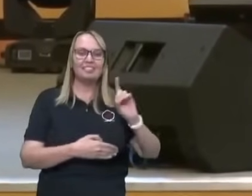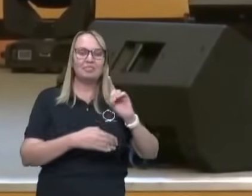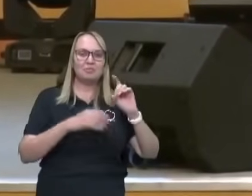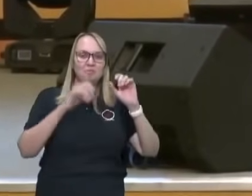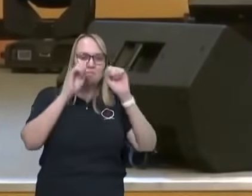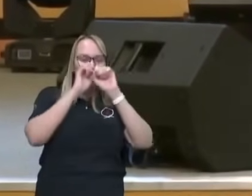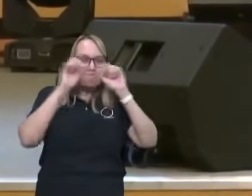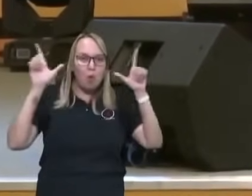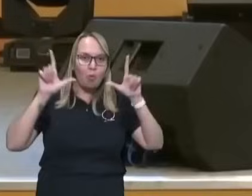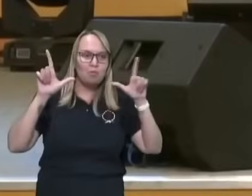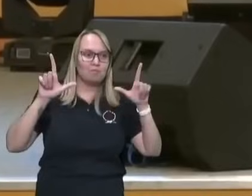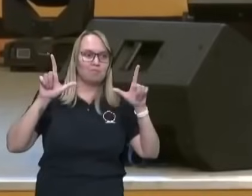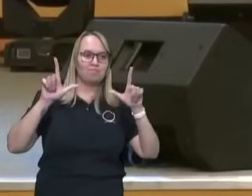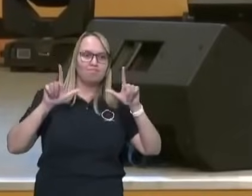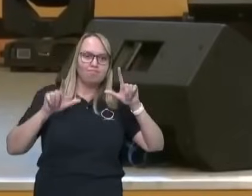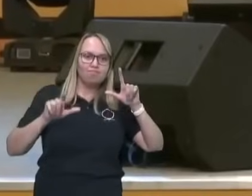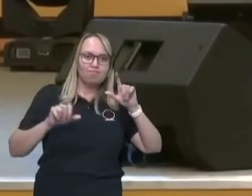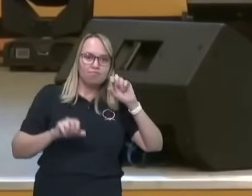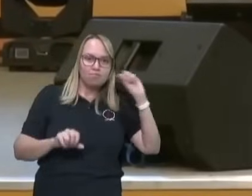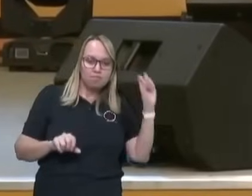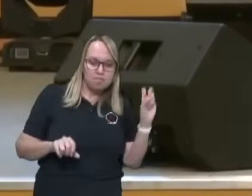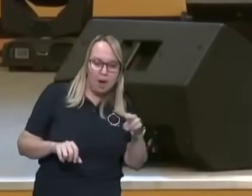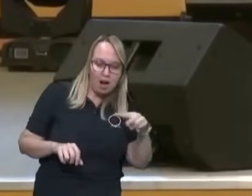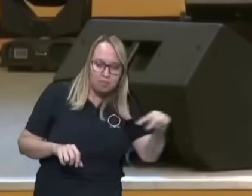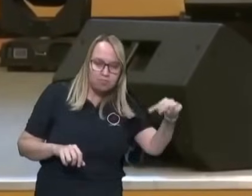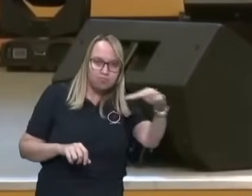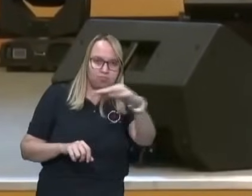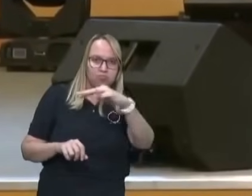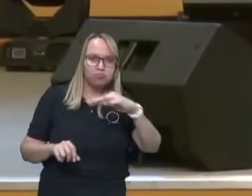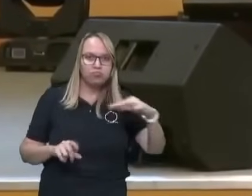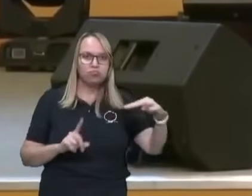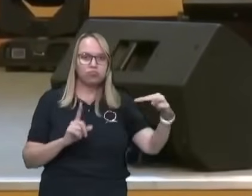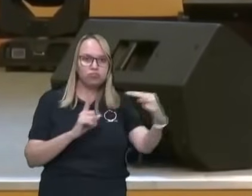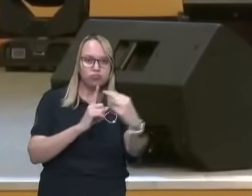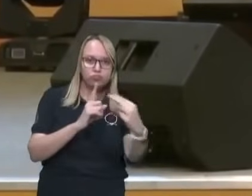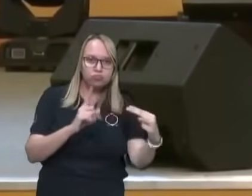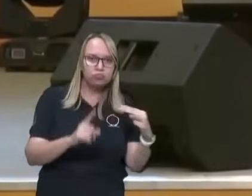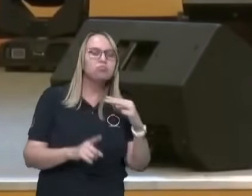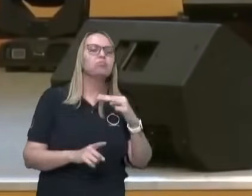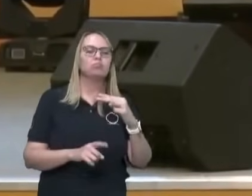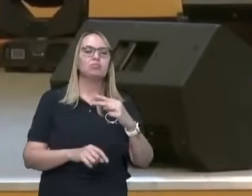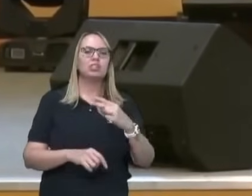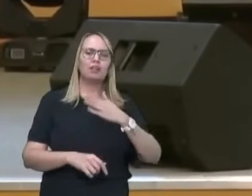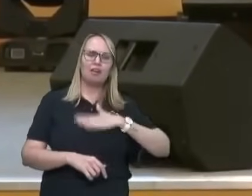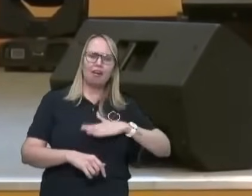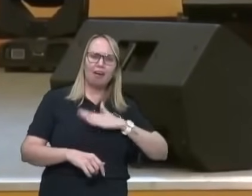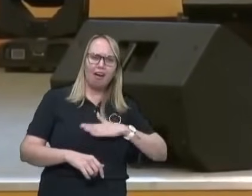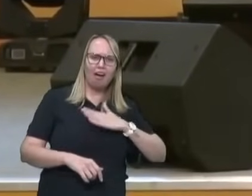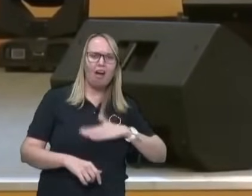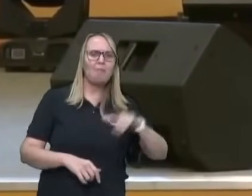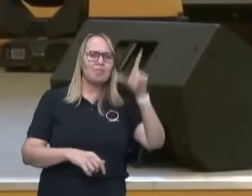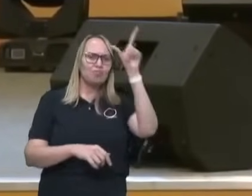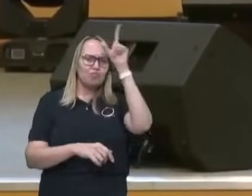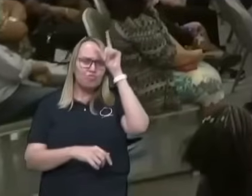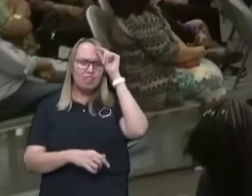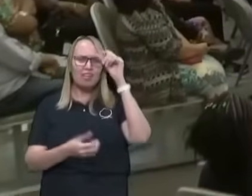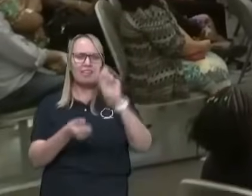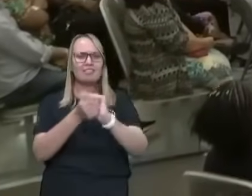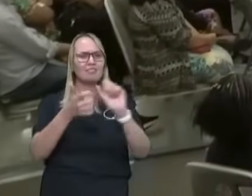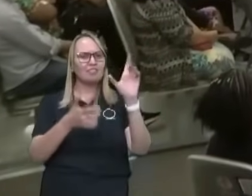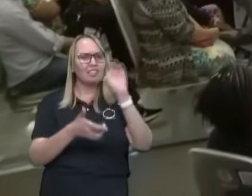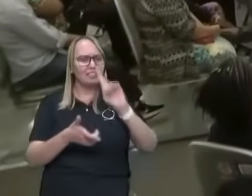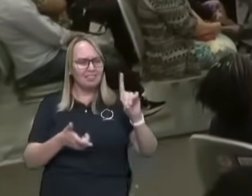olhos atentos sobre o seu povo o tempo inteiro. Fica sossegado, vai dando glória a Deus e aleluia.